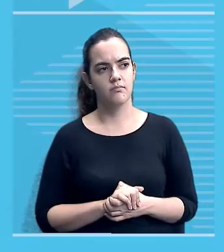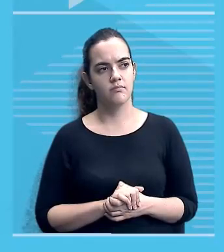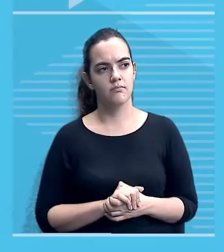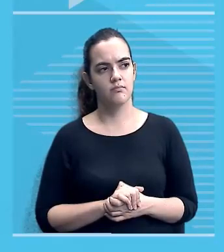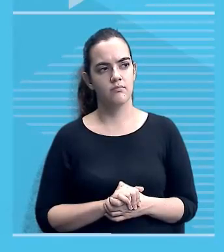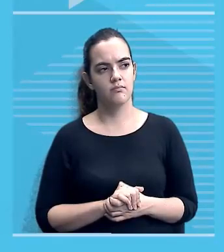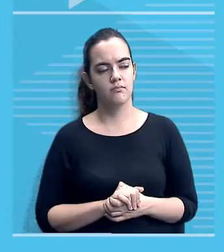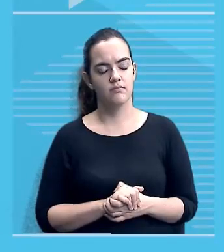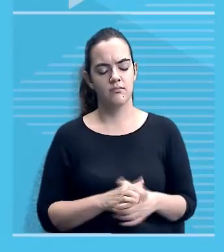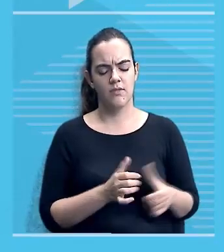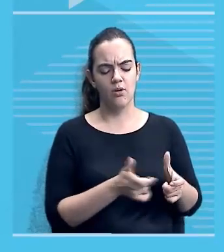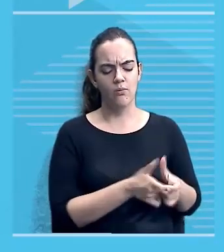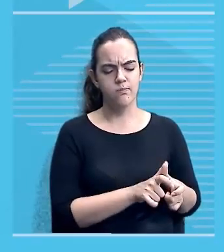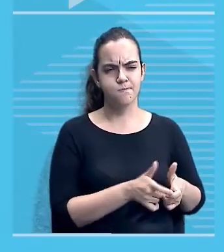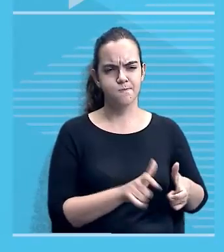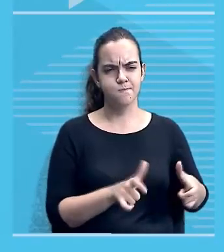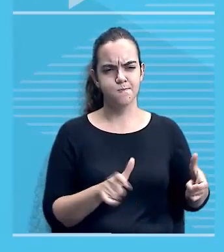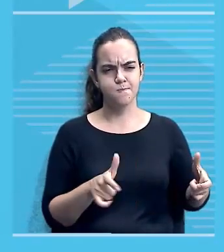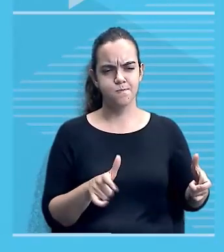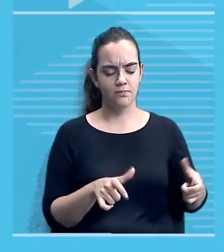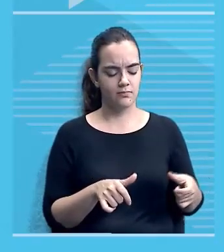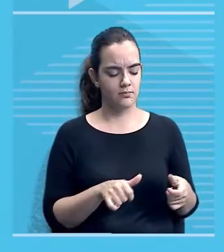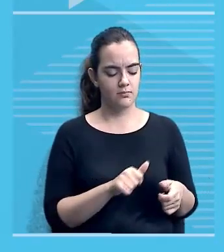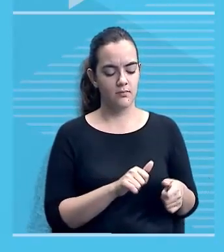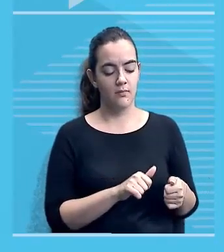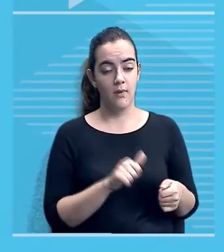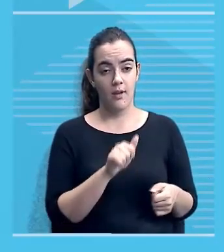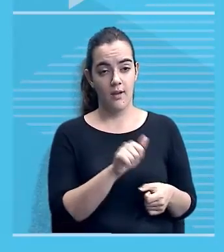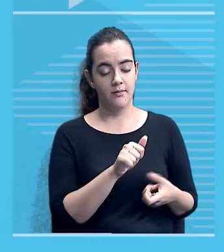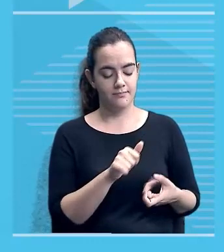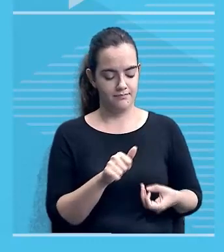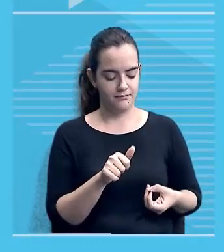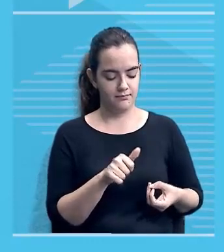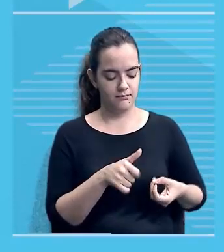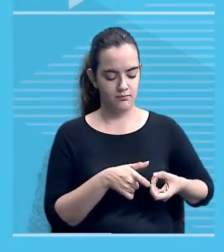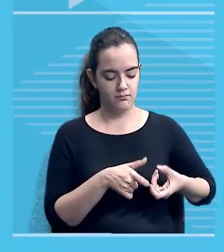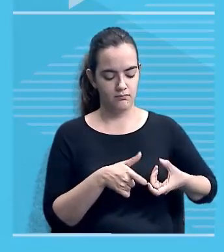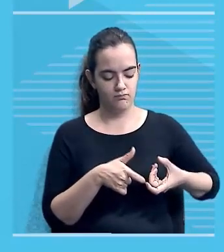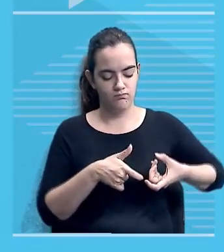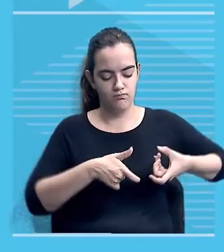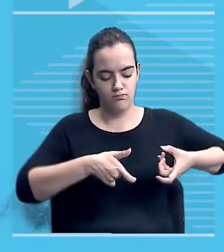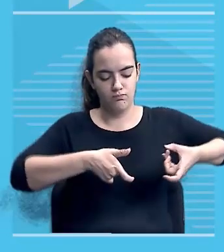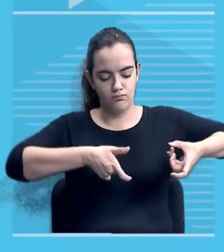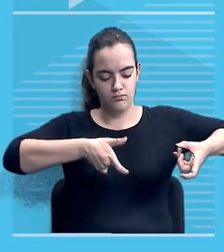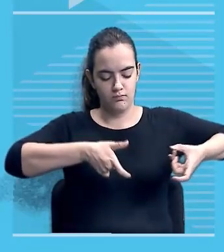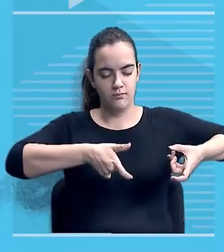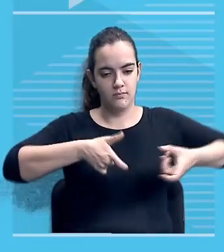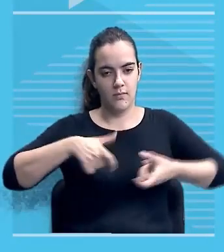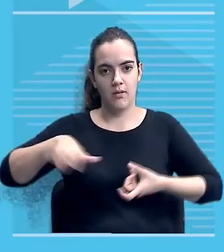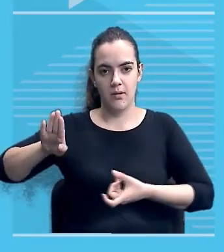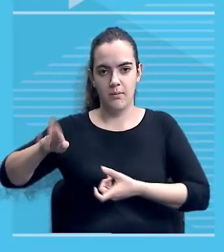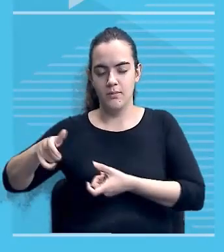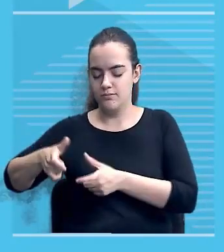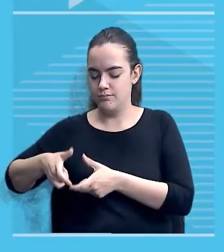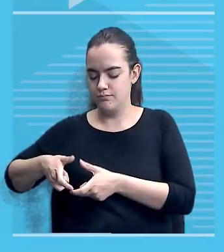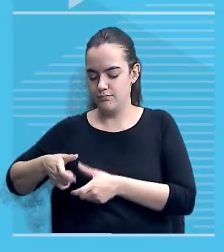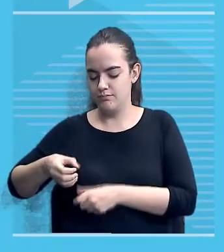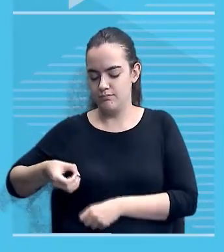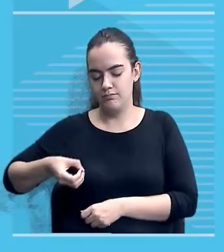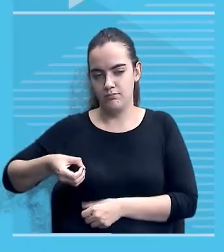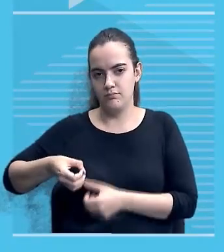o que que aconteceu essas cidades elas se encontraram olha